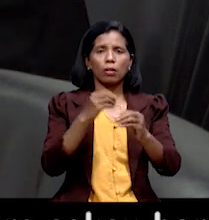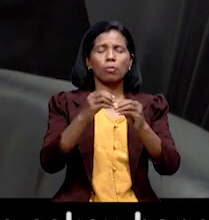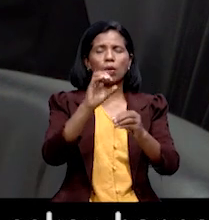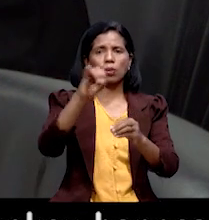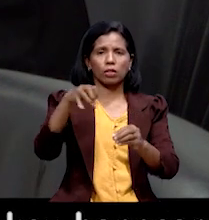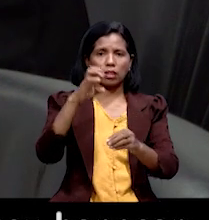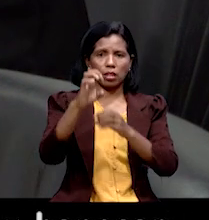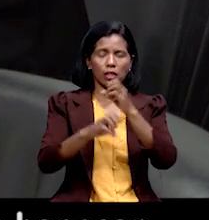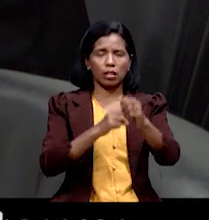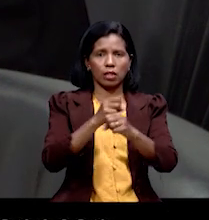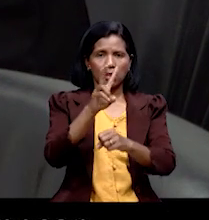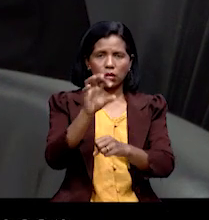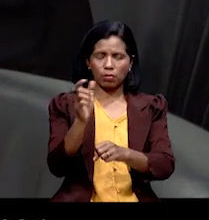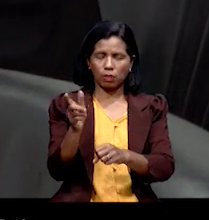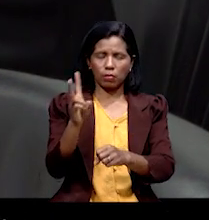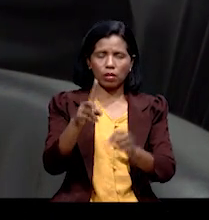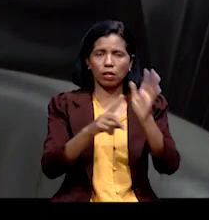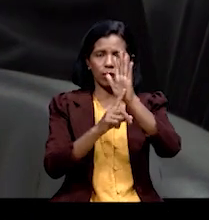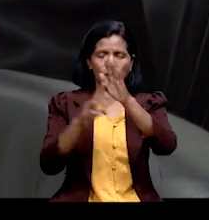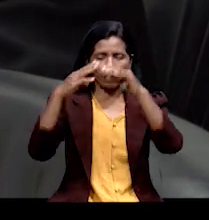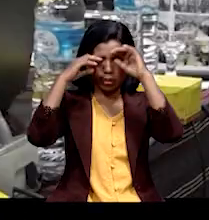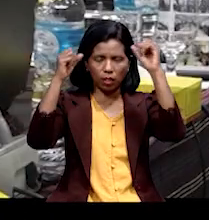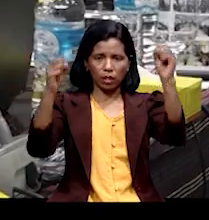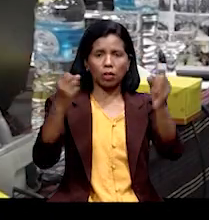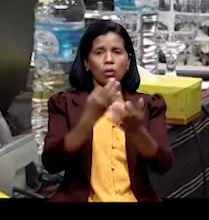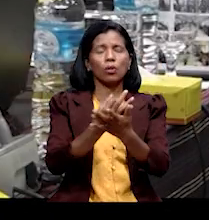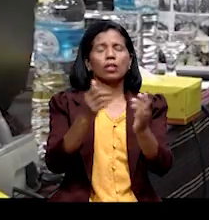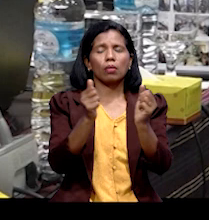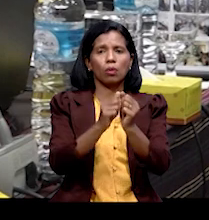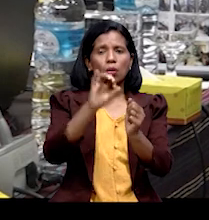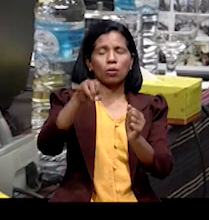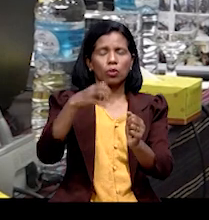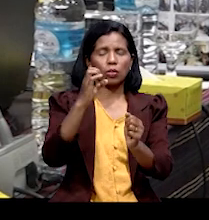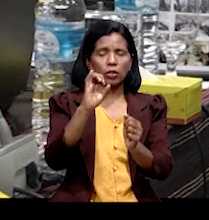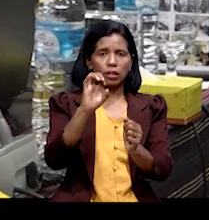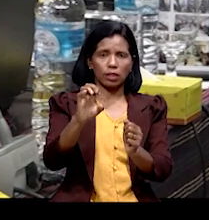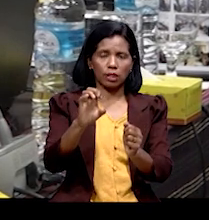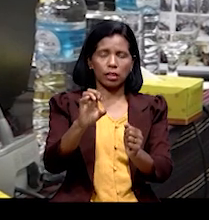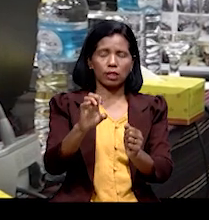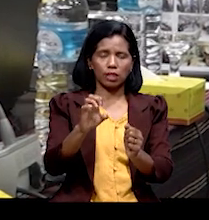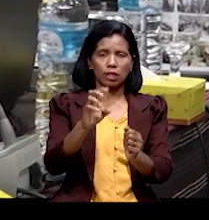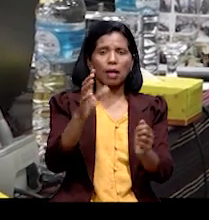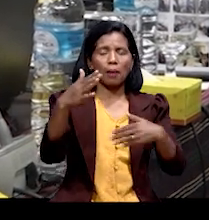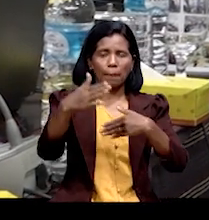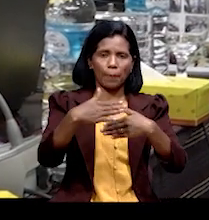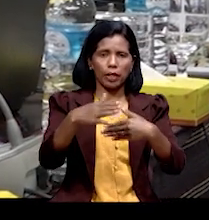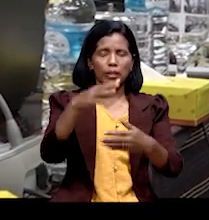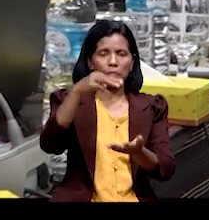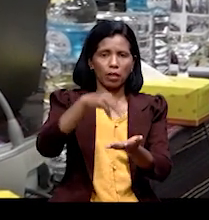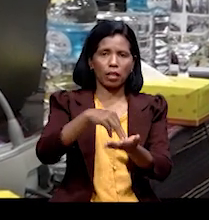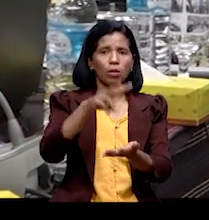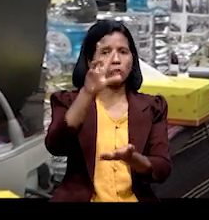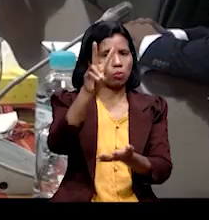Nulo Recin Rua ba Presidente da República, romontante OZE total dólar americano basic bilhão rua. A fonte do